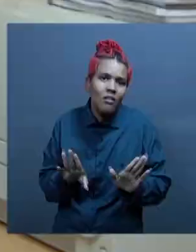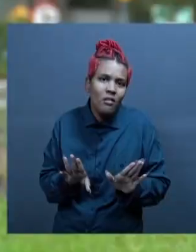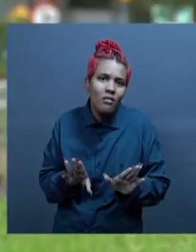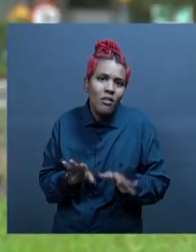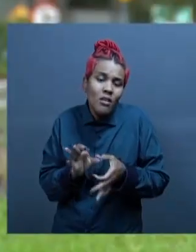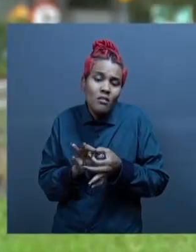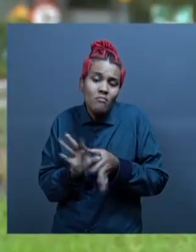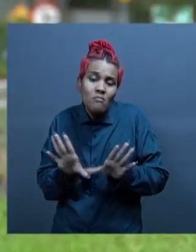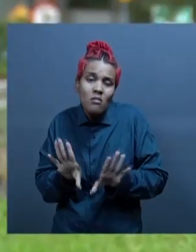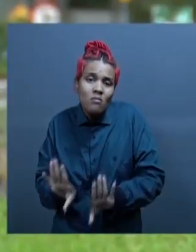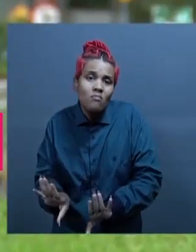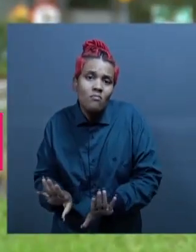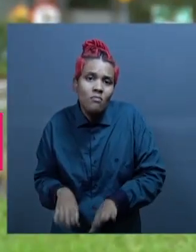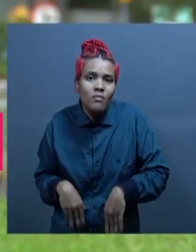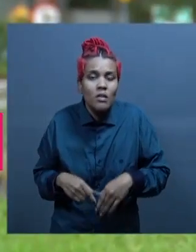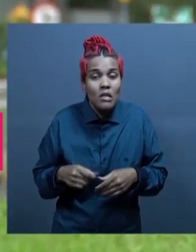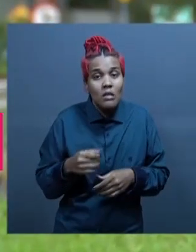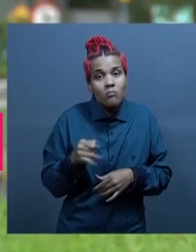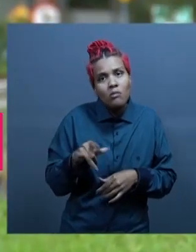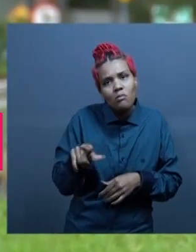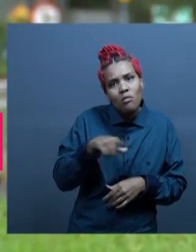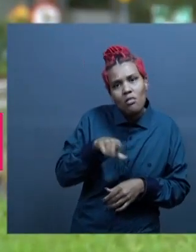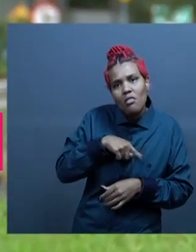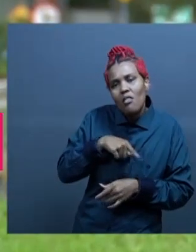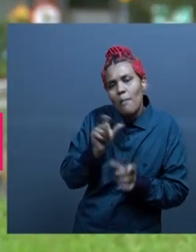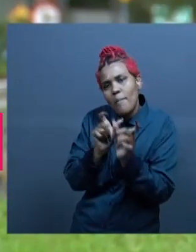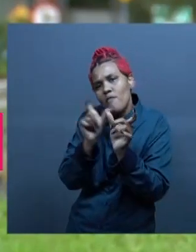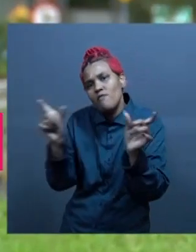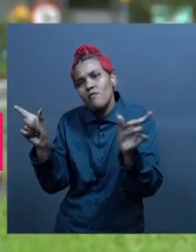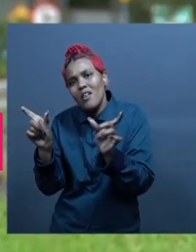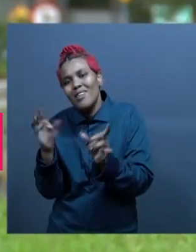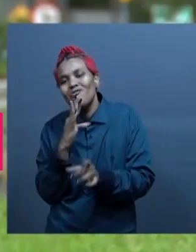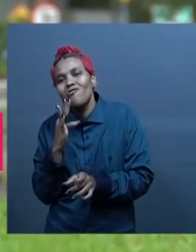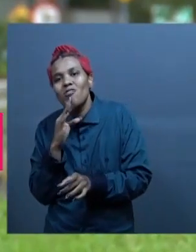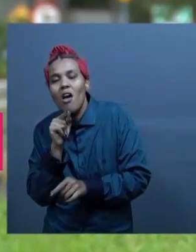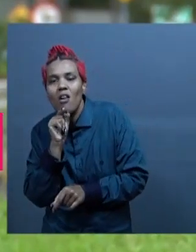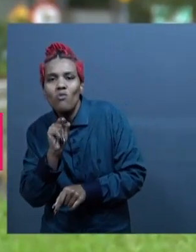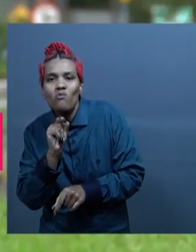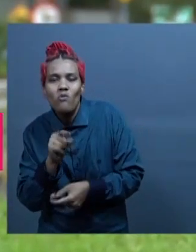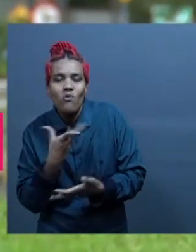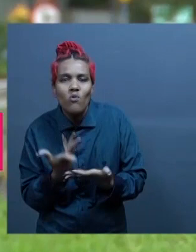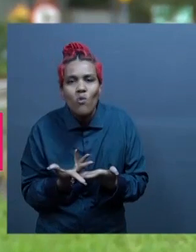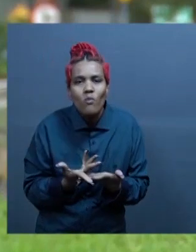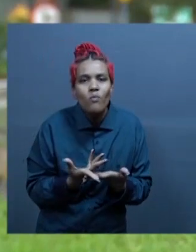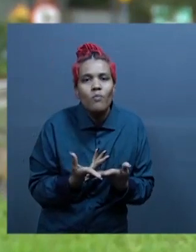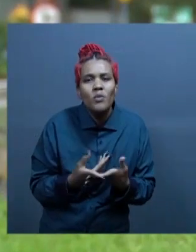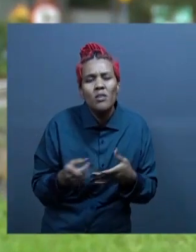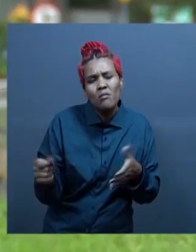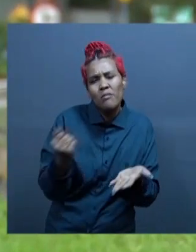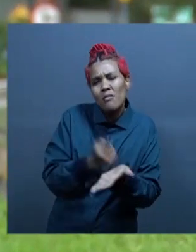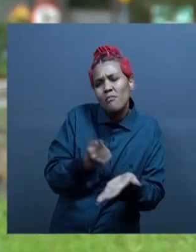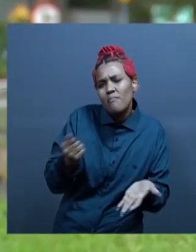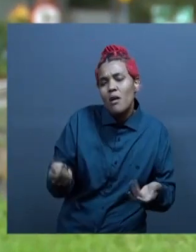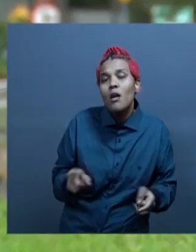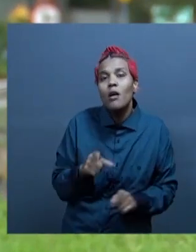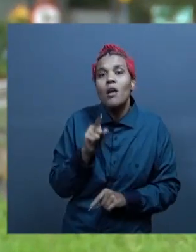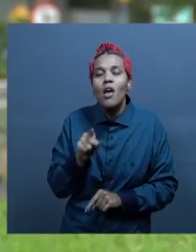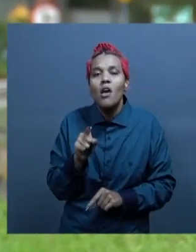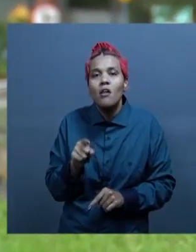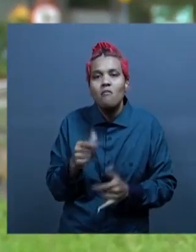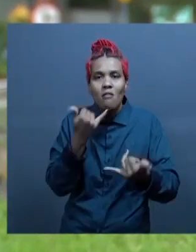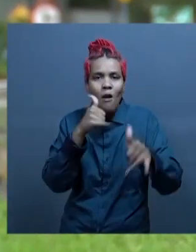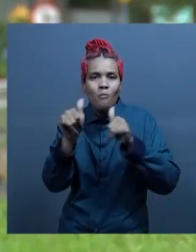permitiu se de uma frase que é muito conhecida entre os publicitários e também entre as marcas é que a propaganda